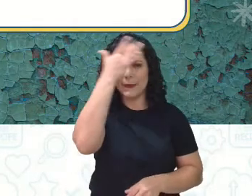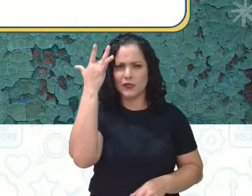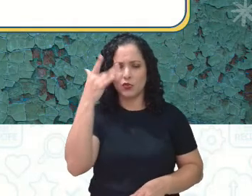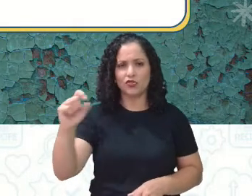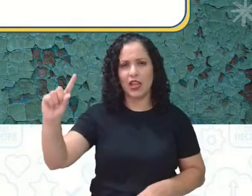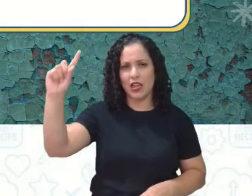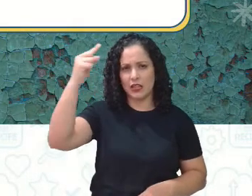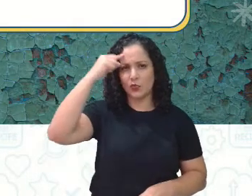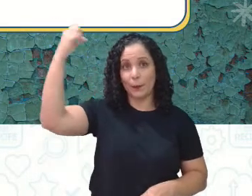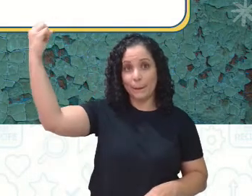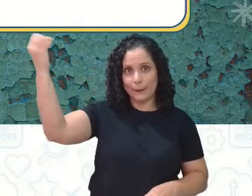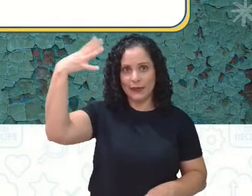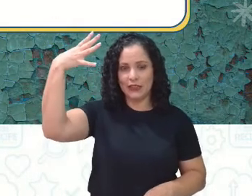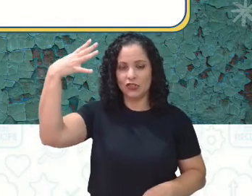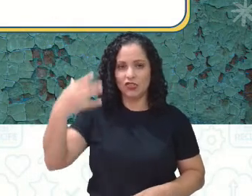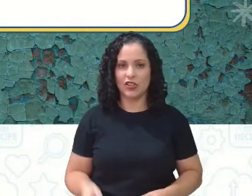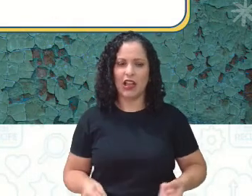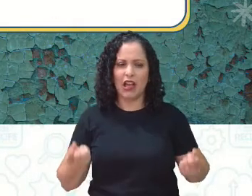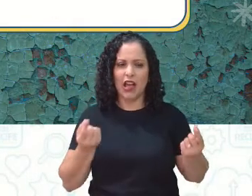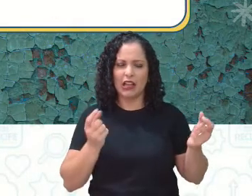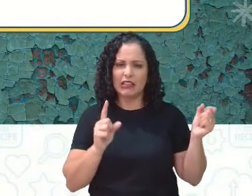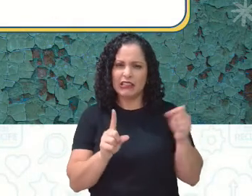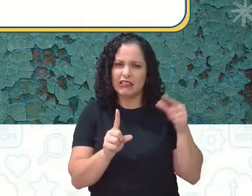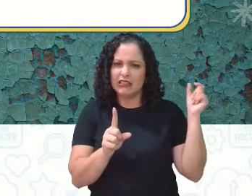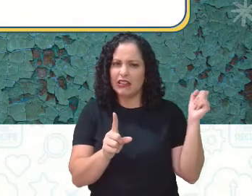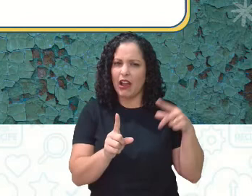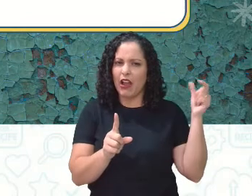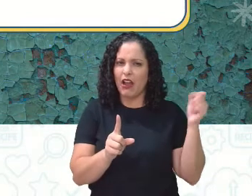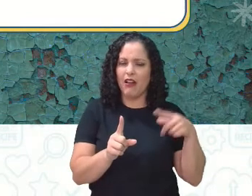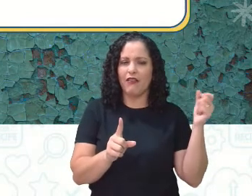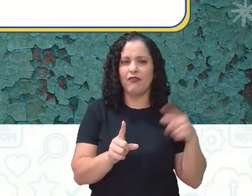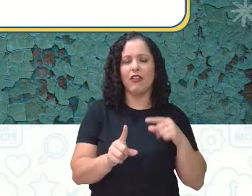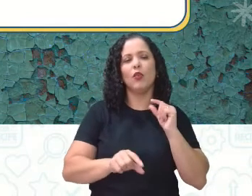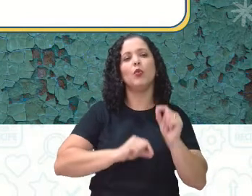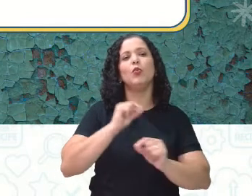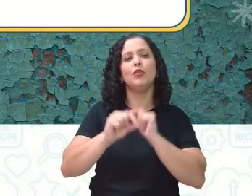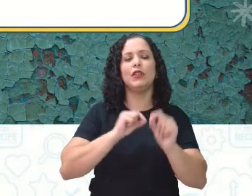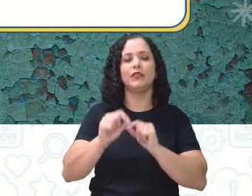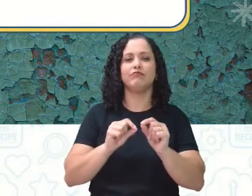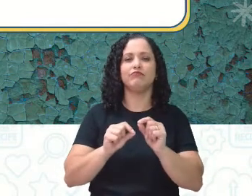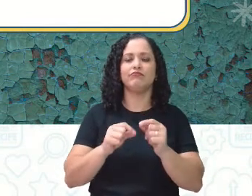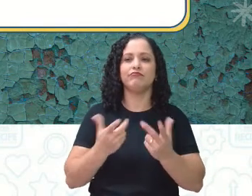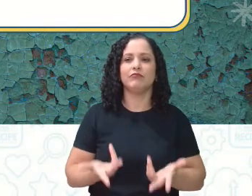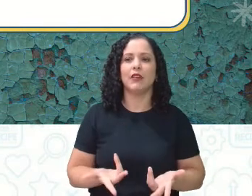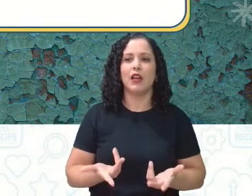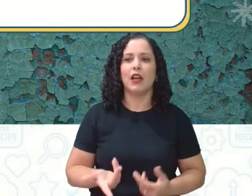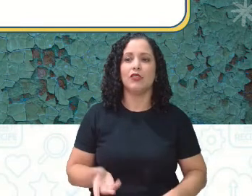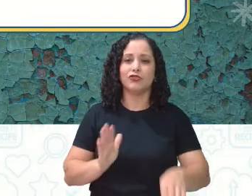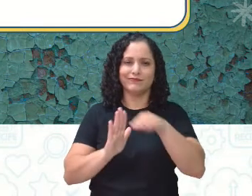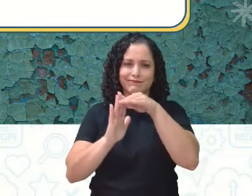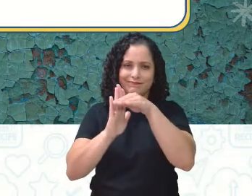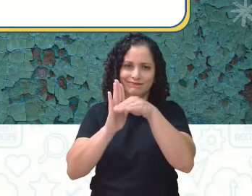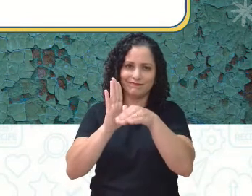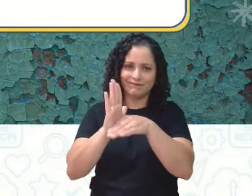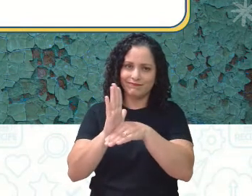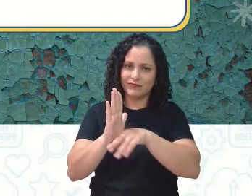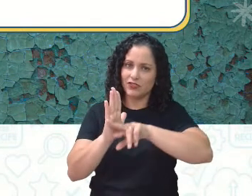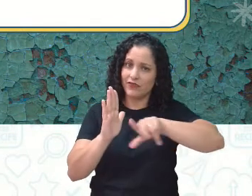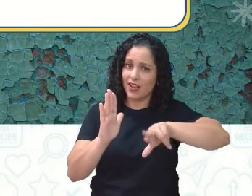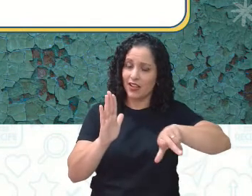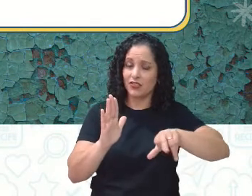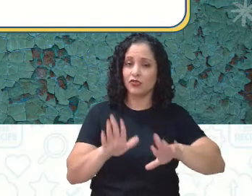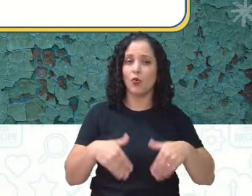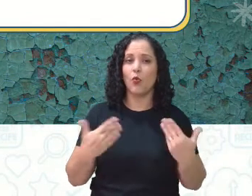antigo regime ou o absolutismo. O que era o absolutismo? O absolutismo era onde os reis, né,